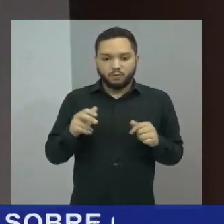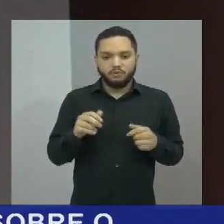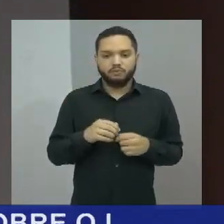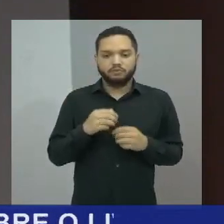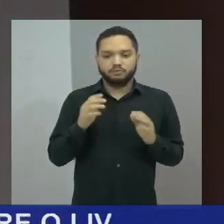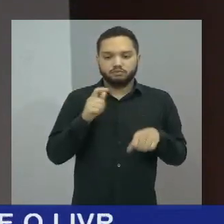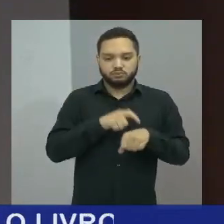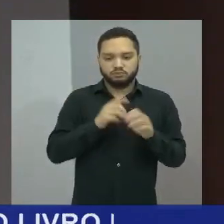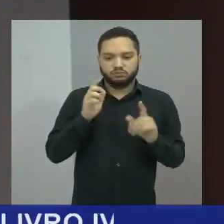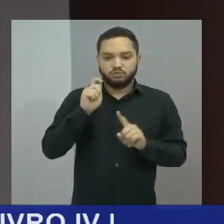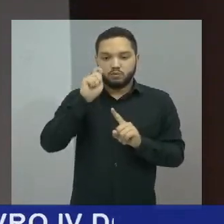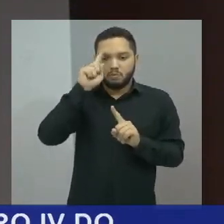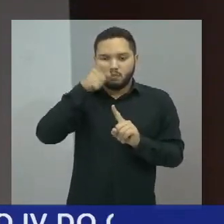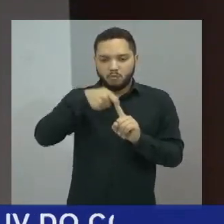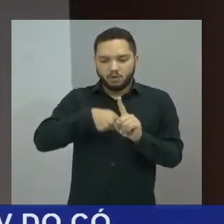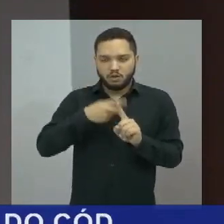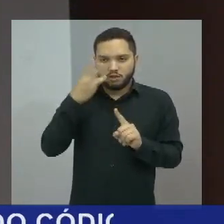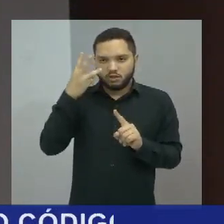30 dias.